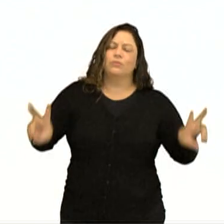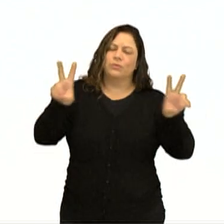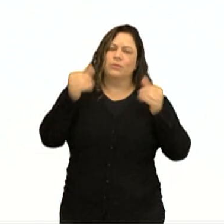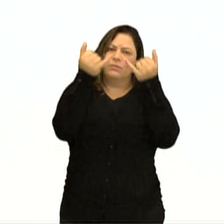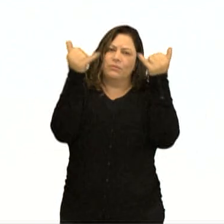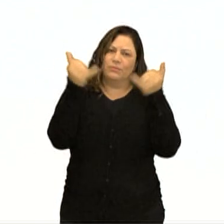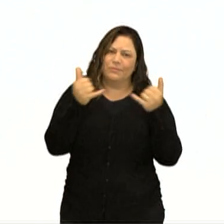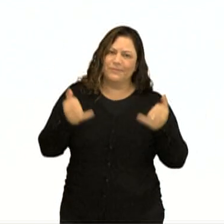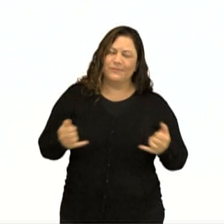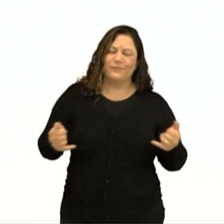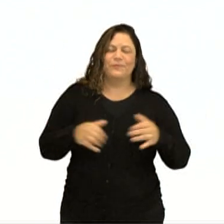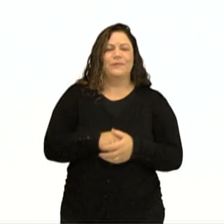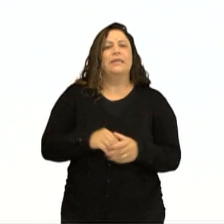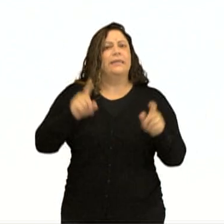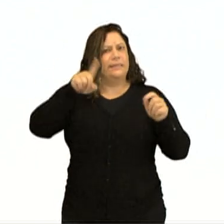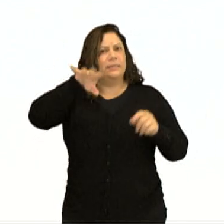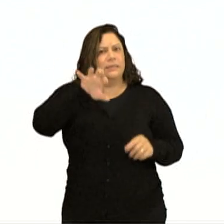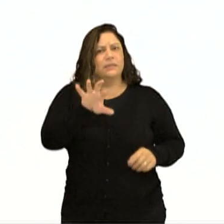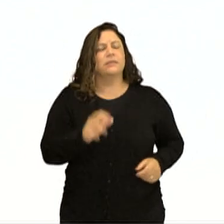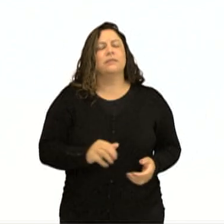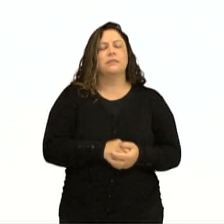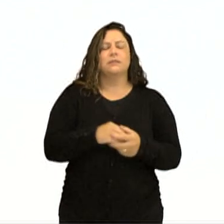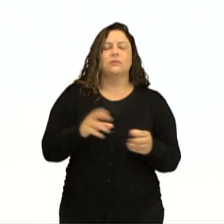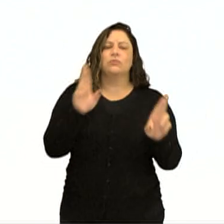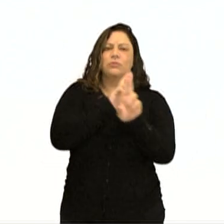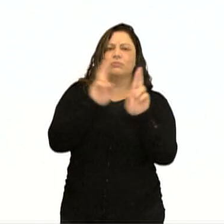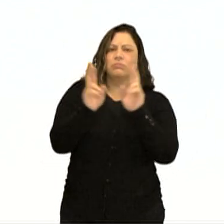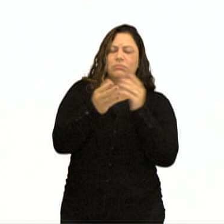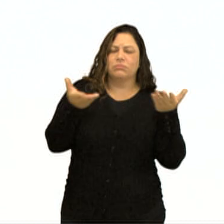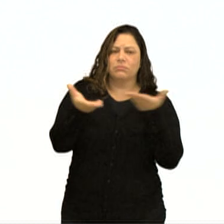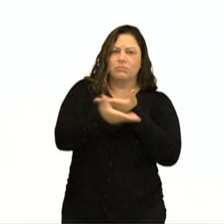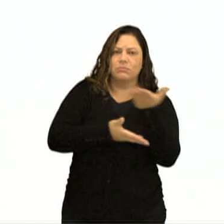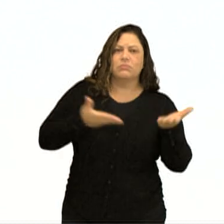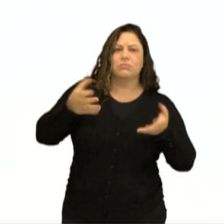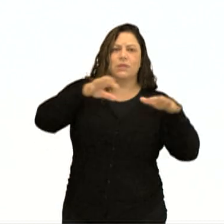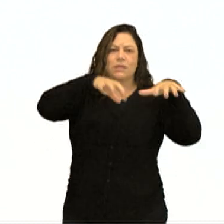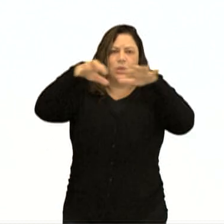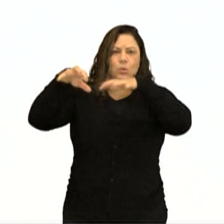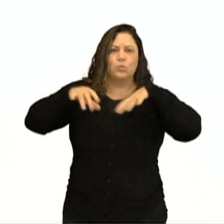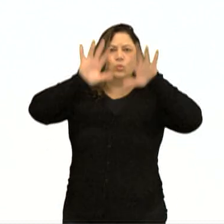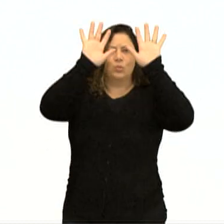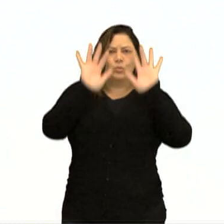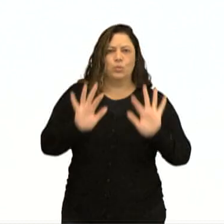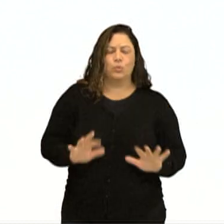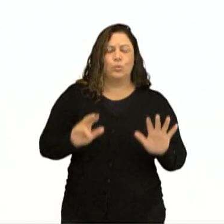mesmo. Então, essa associação da chuva com a cortina